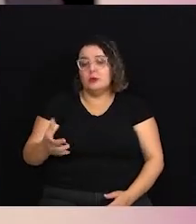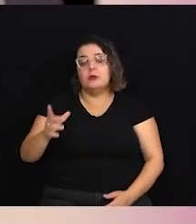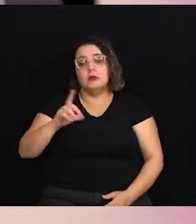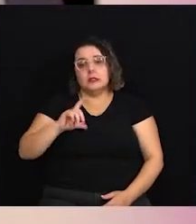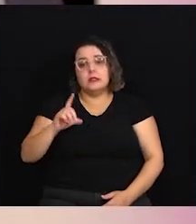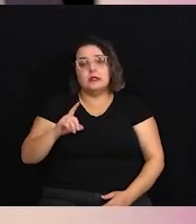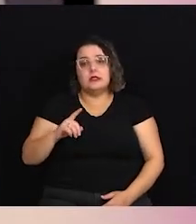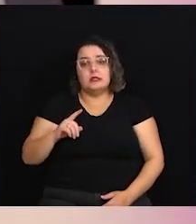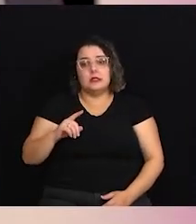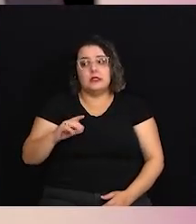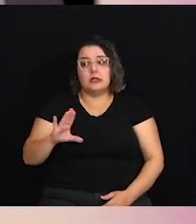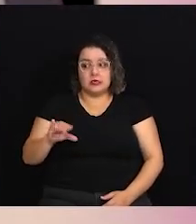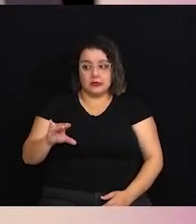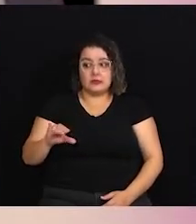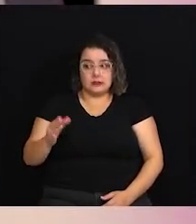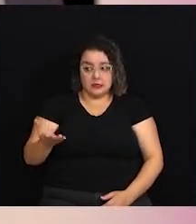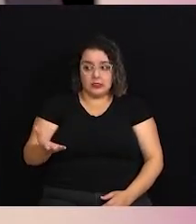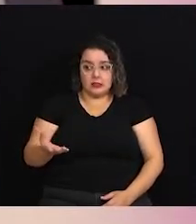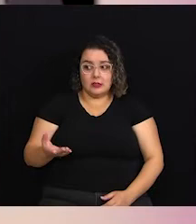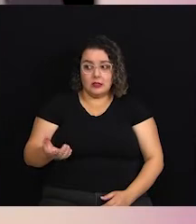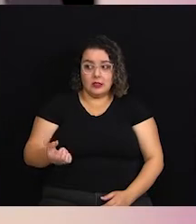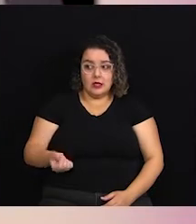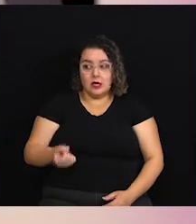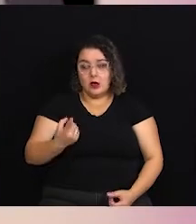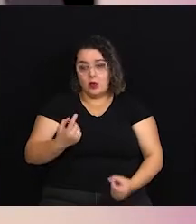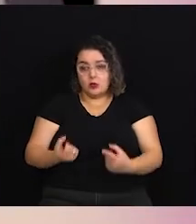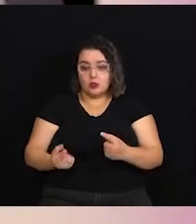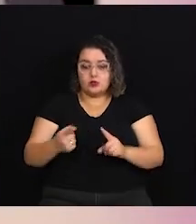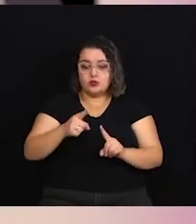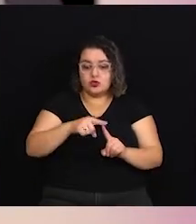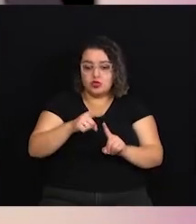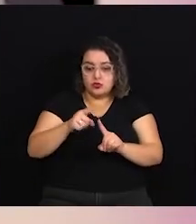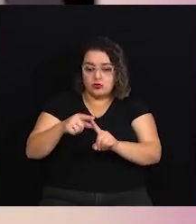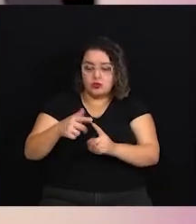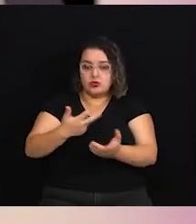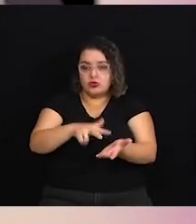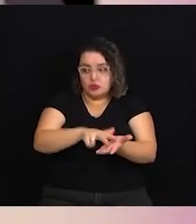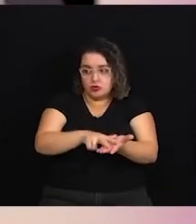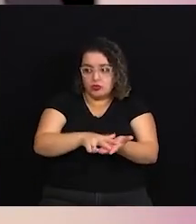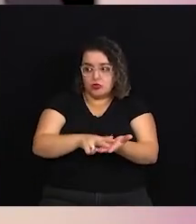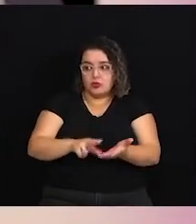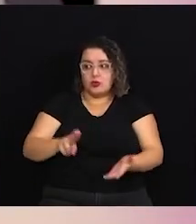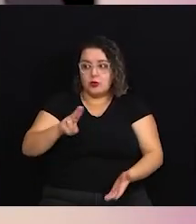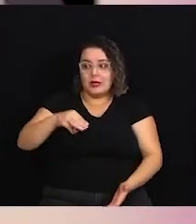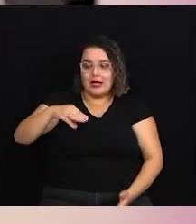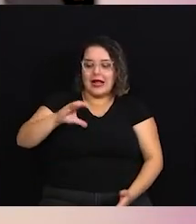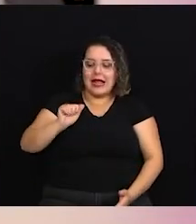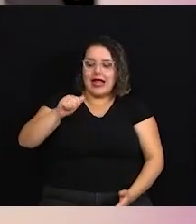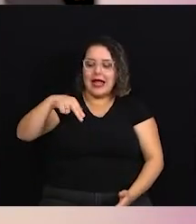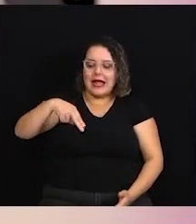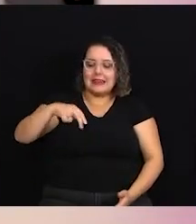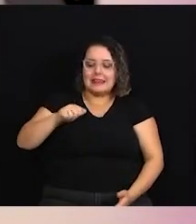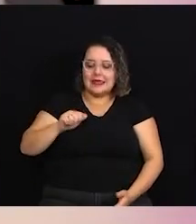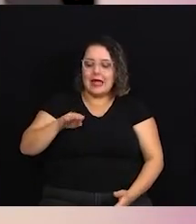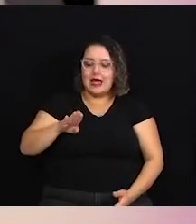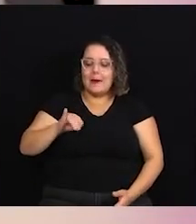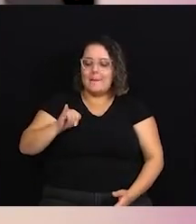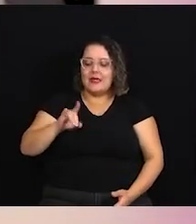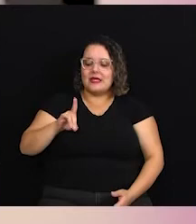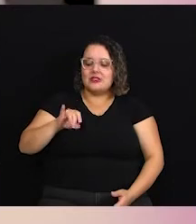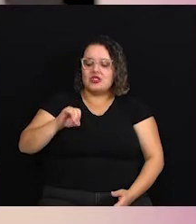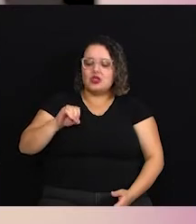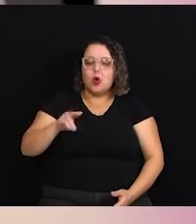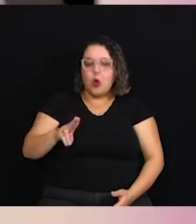evidência científica de que alguns tipos de pertencia ao uso do canabidiol ela e